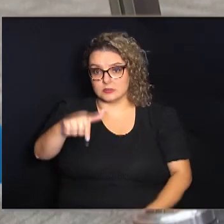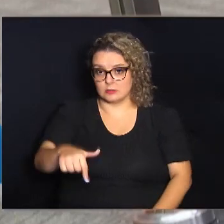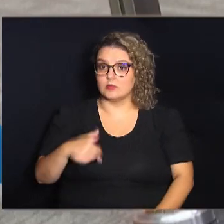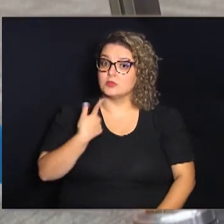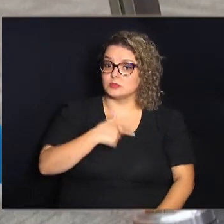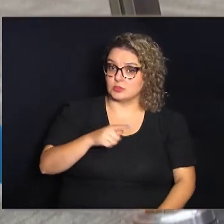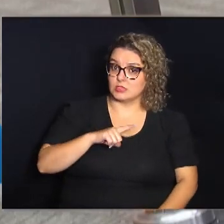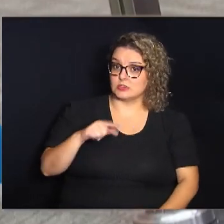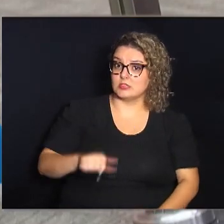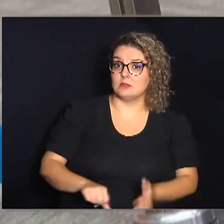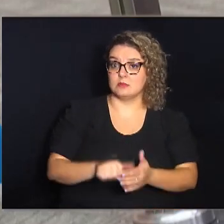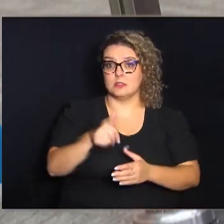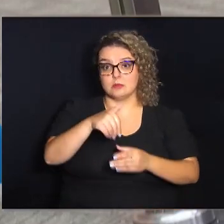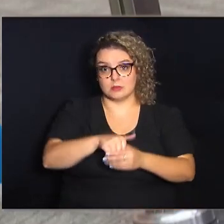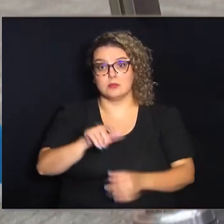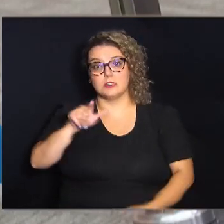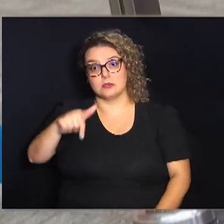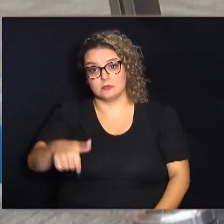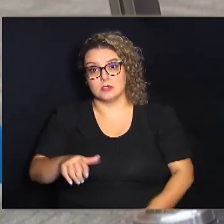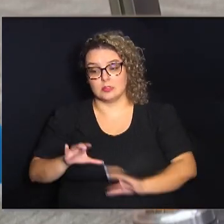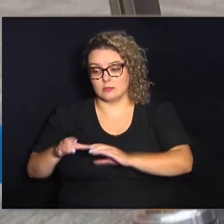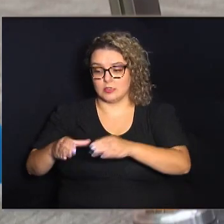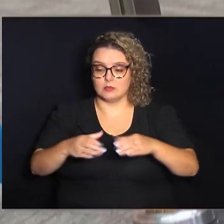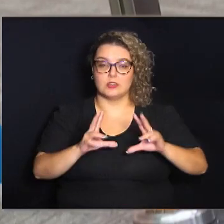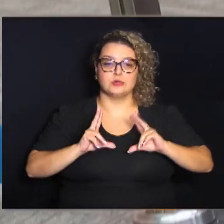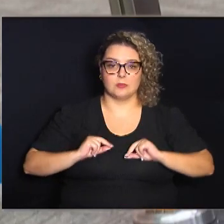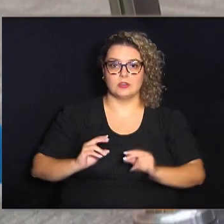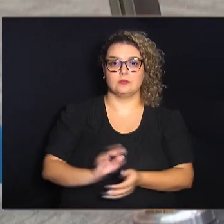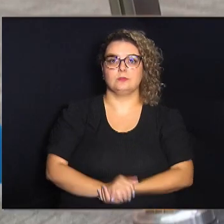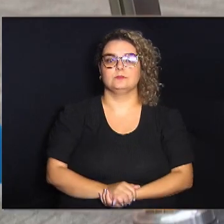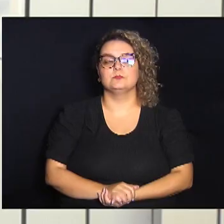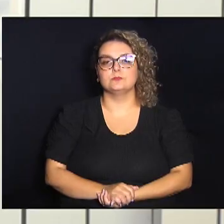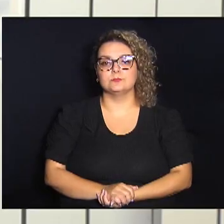primeira votação, para depois ir para comissões de mérito.